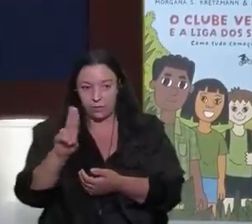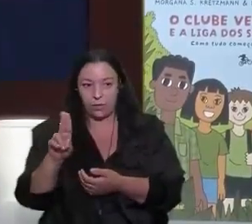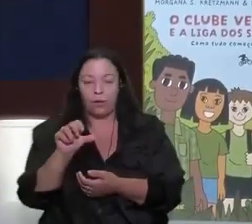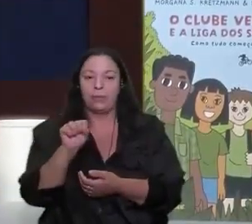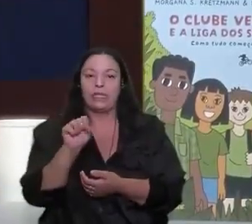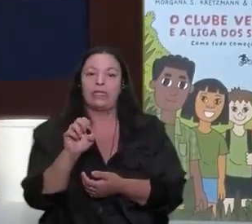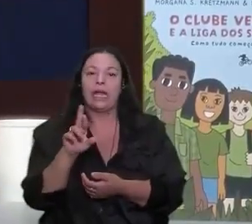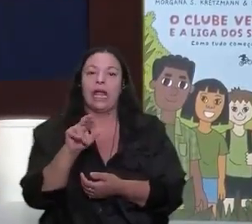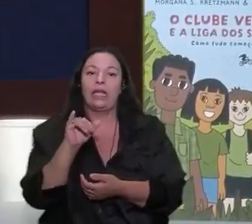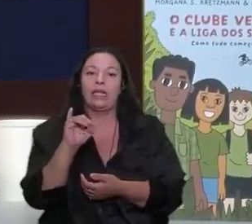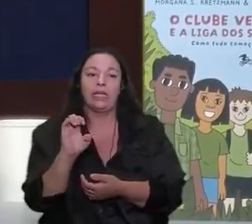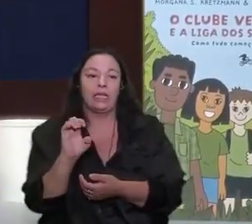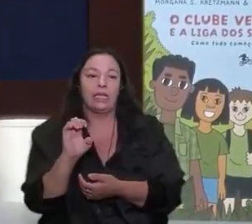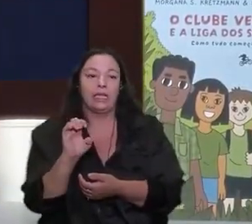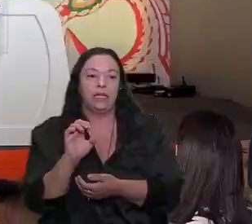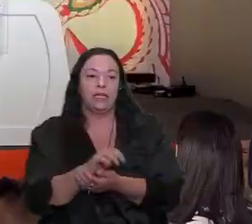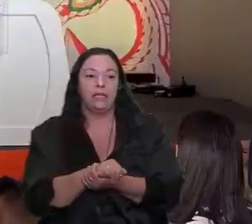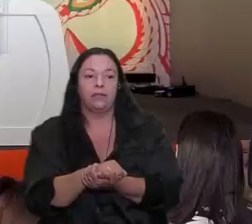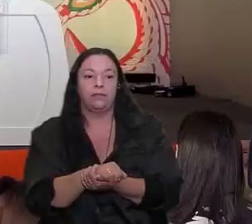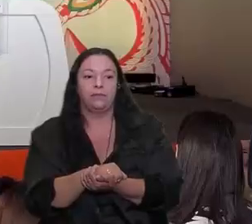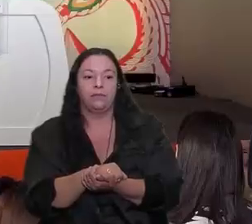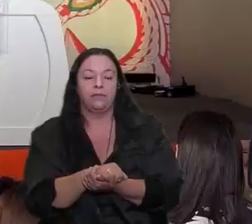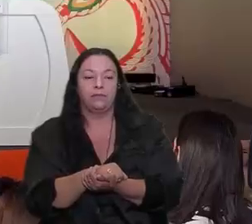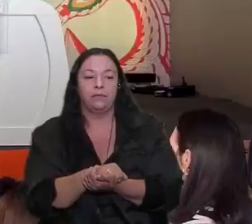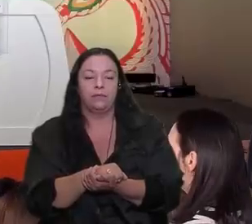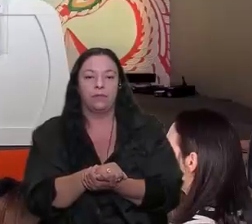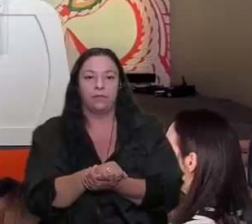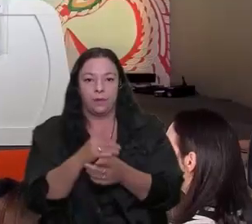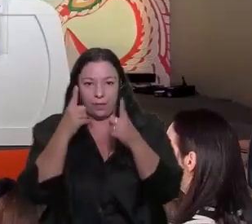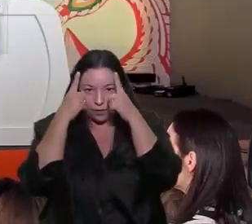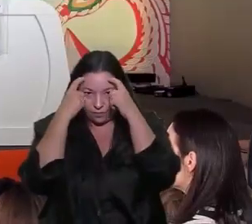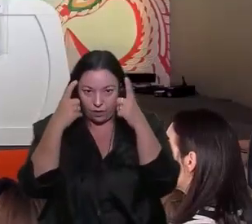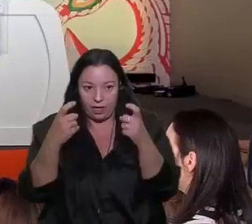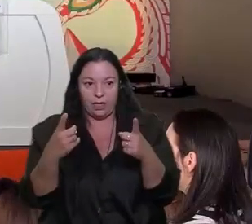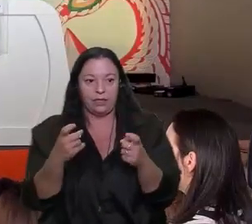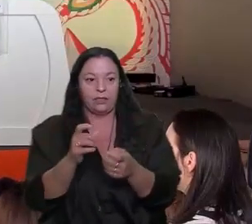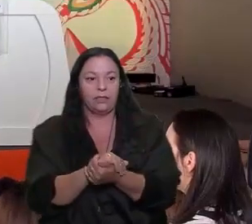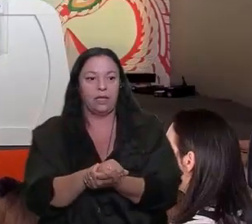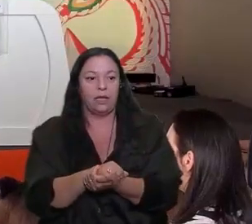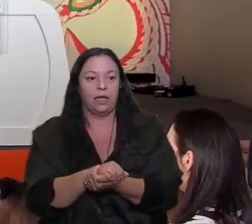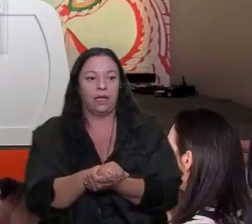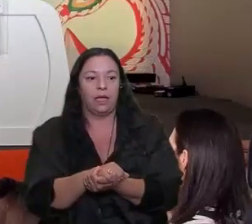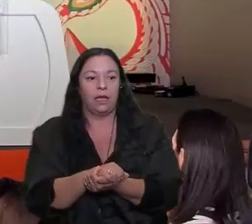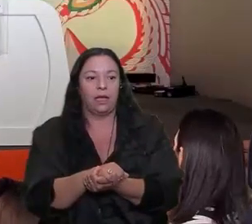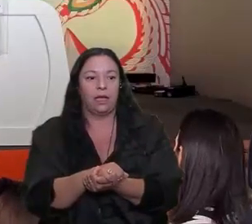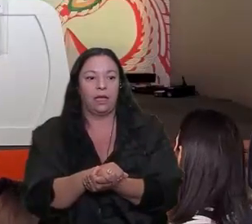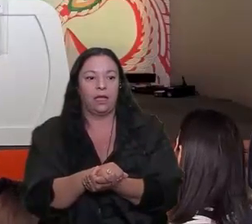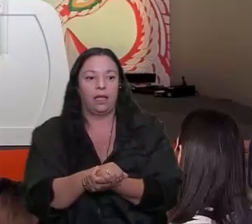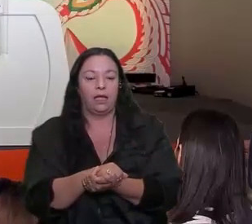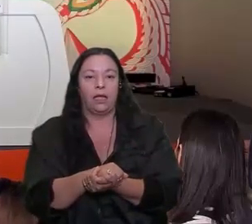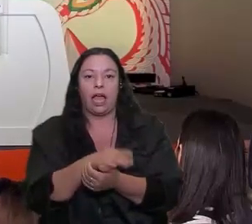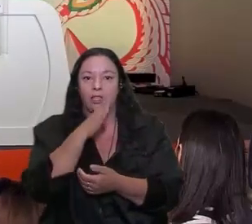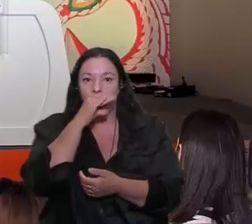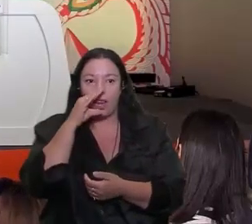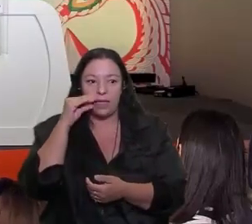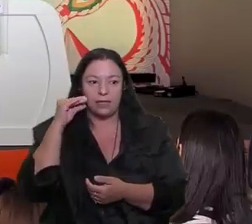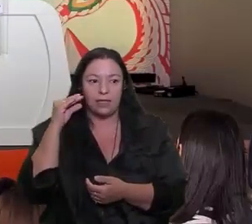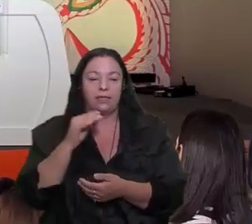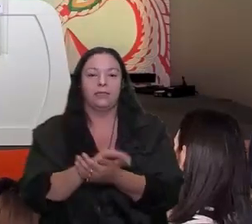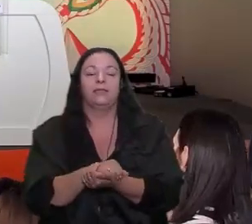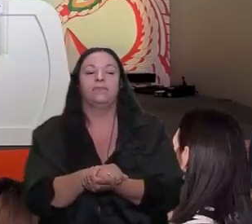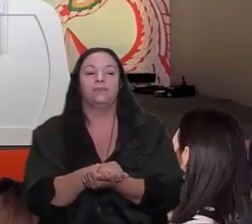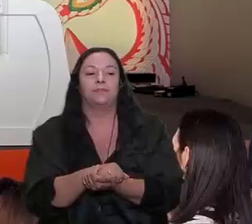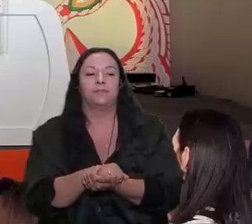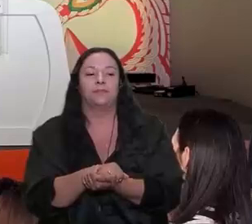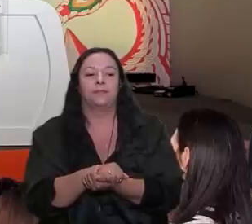série? Sobre a violência na... Hã? A adolescência. Obrigada.